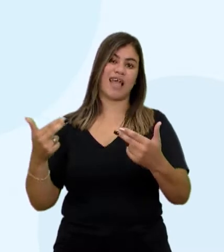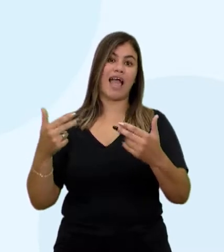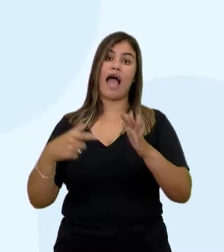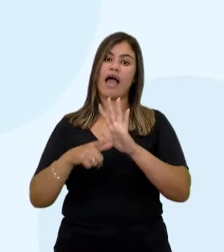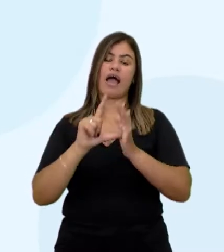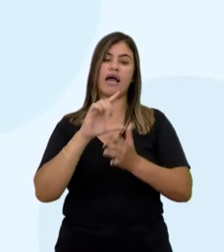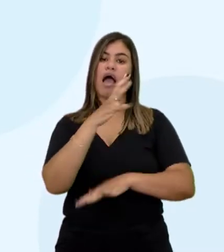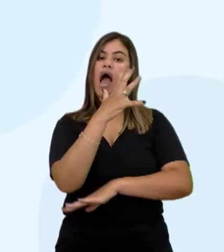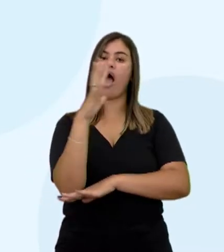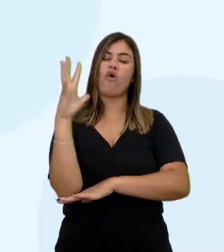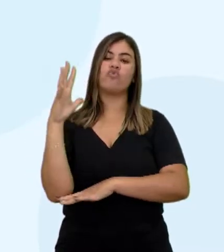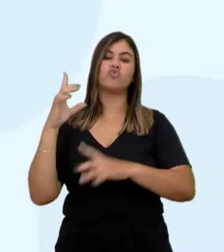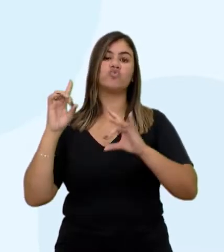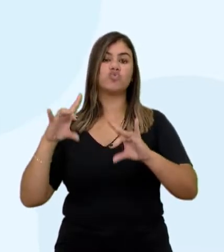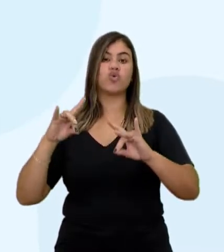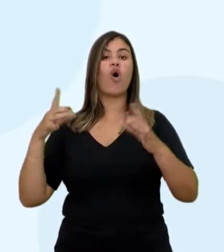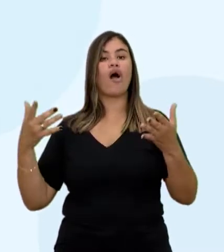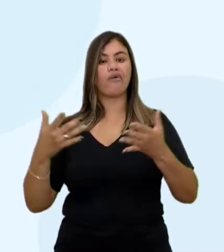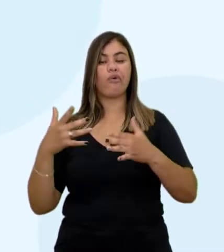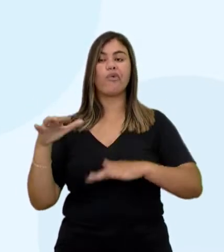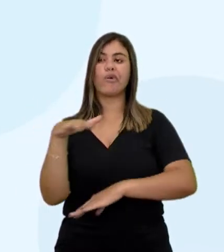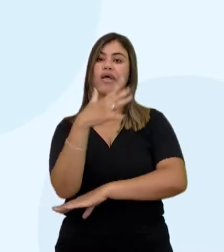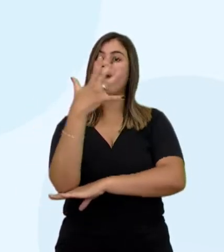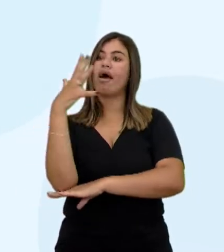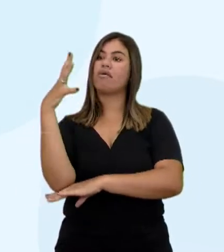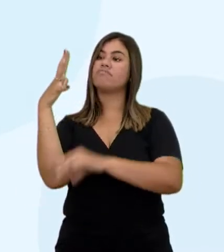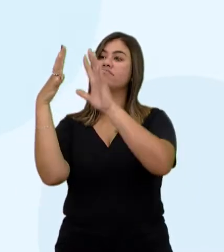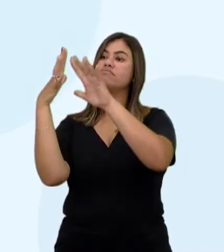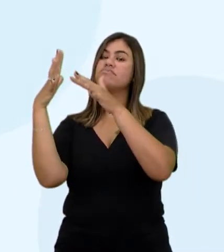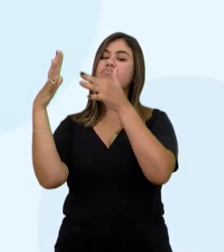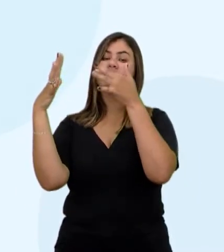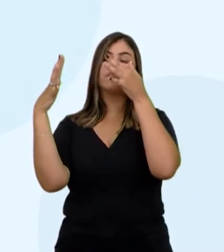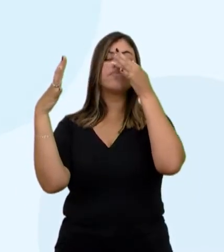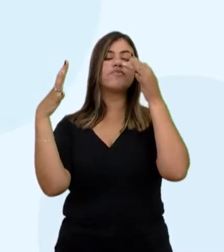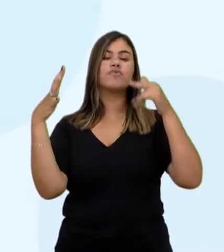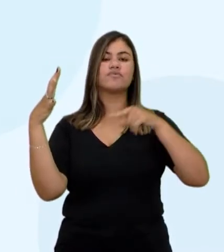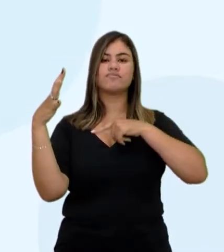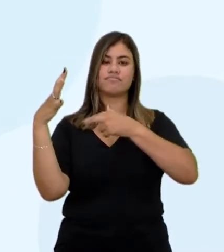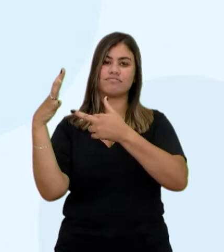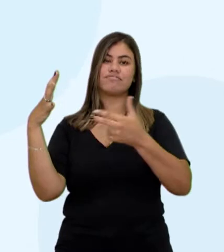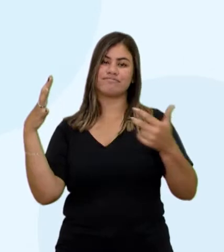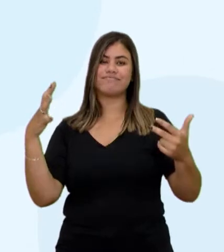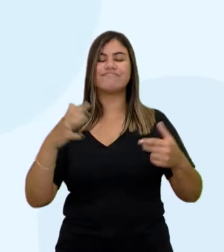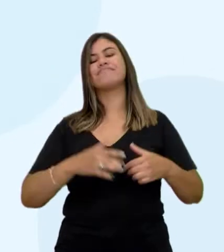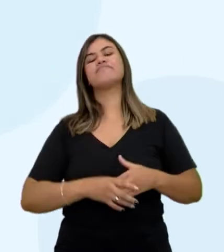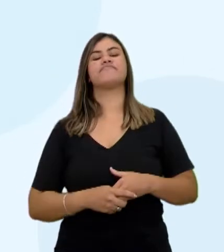são animais aí de grande porte, né, num período aí, né, de